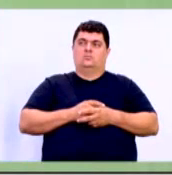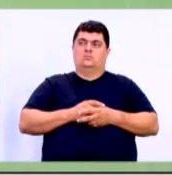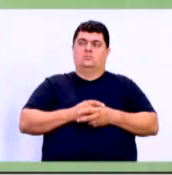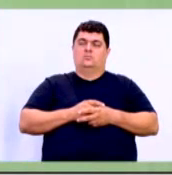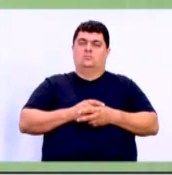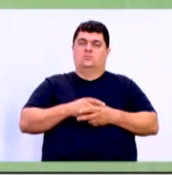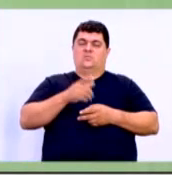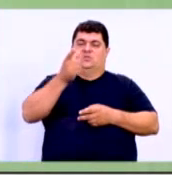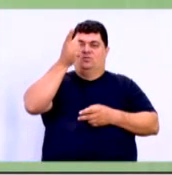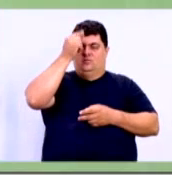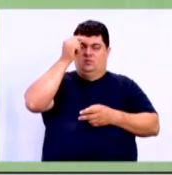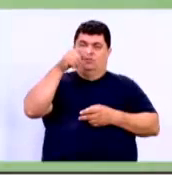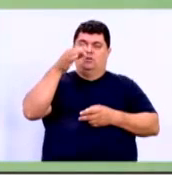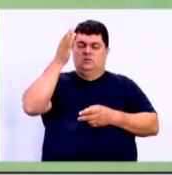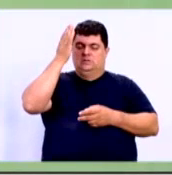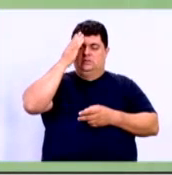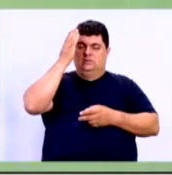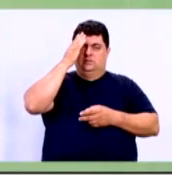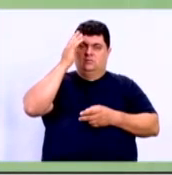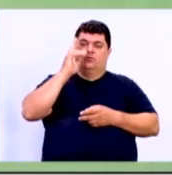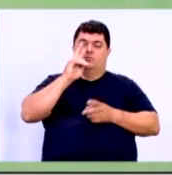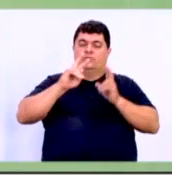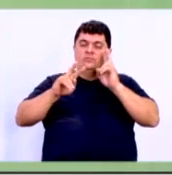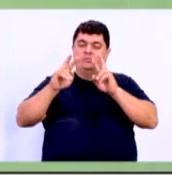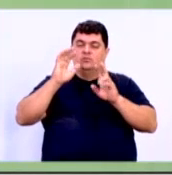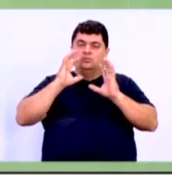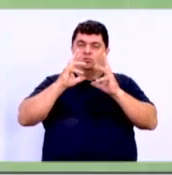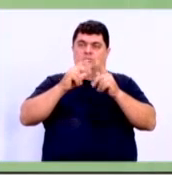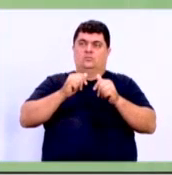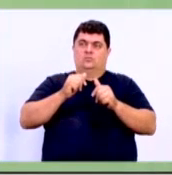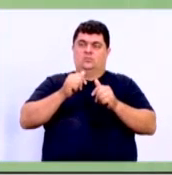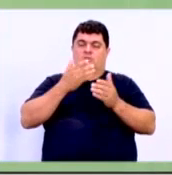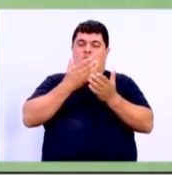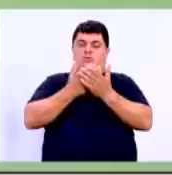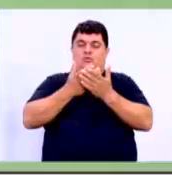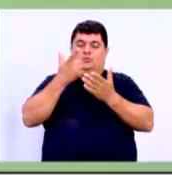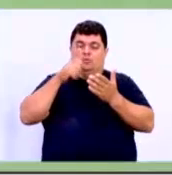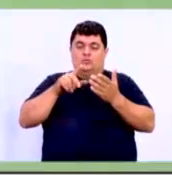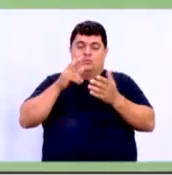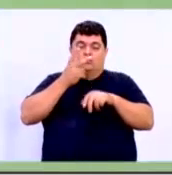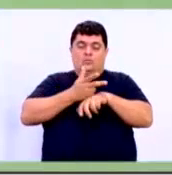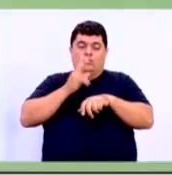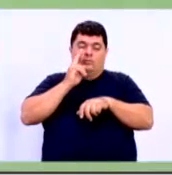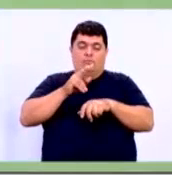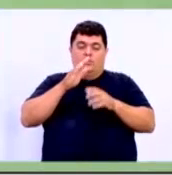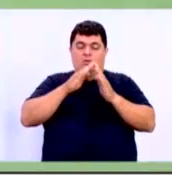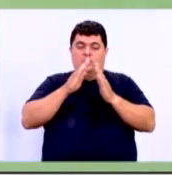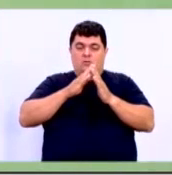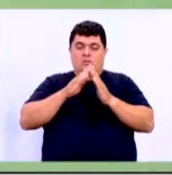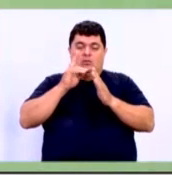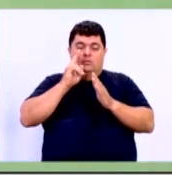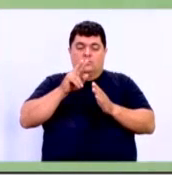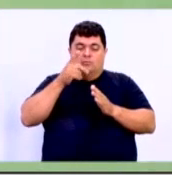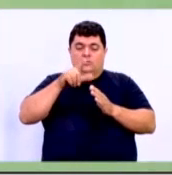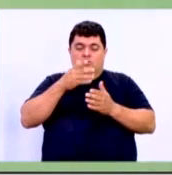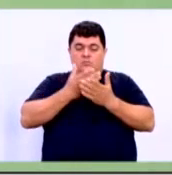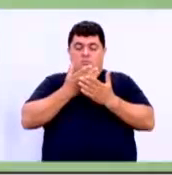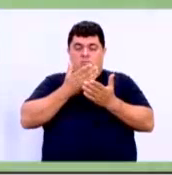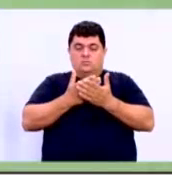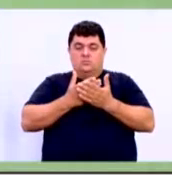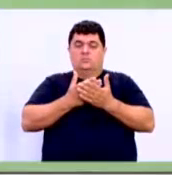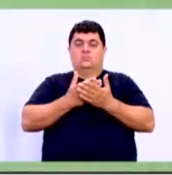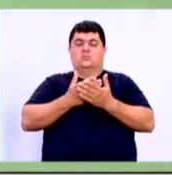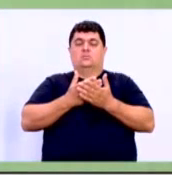Eu tenho certeza que vocês visualizaram melhor. Quando vocês verem essa aula de novo em casa, escutaram, né? Quando vocês forem ver essa aula de novo em